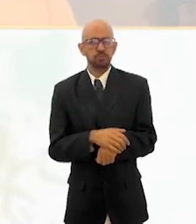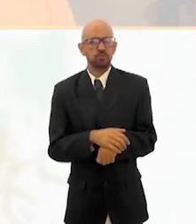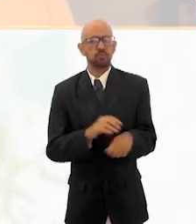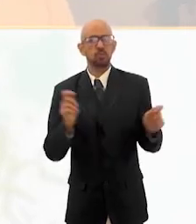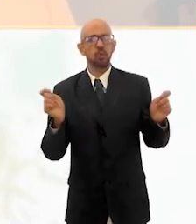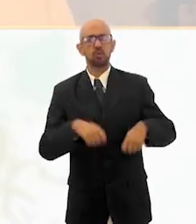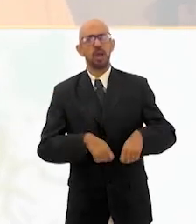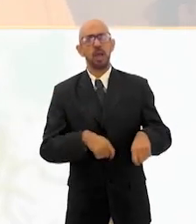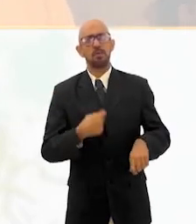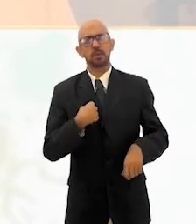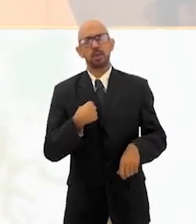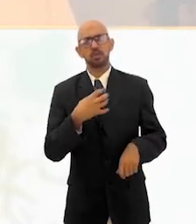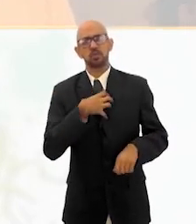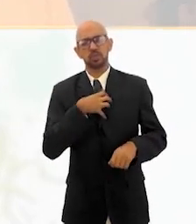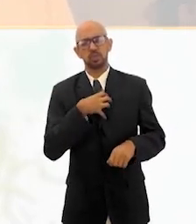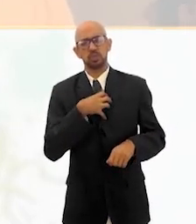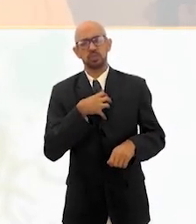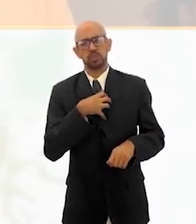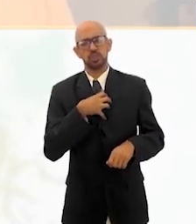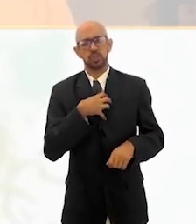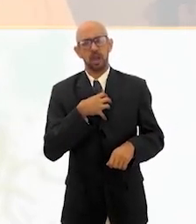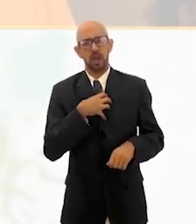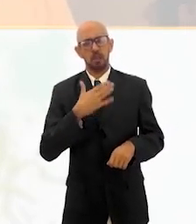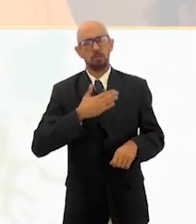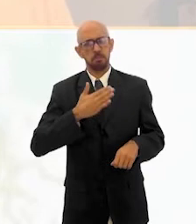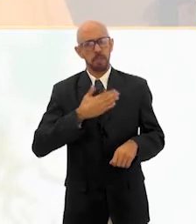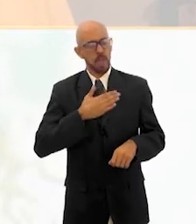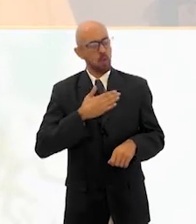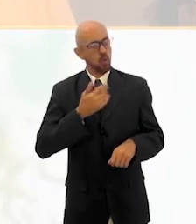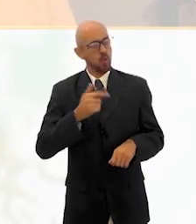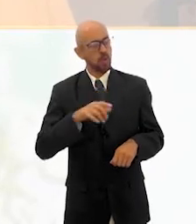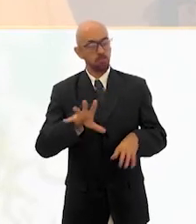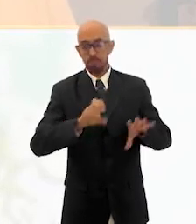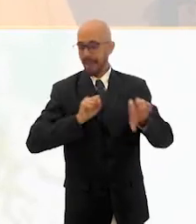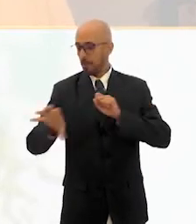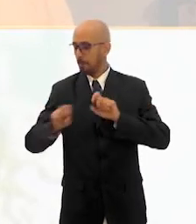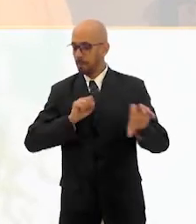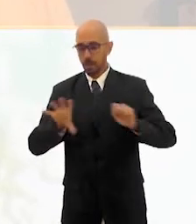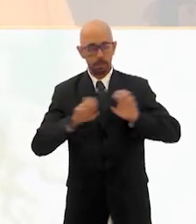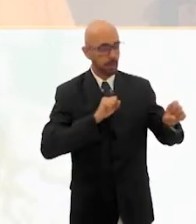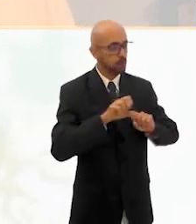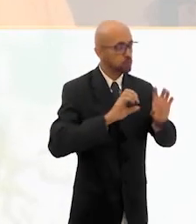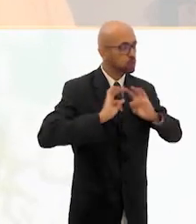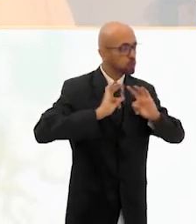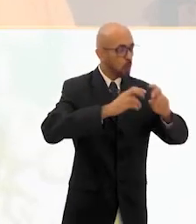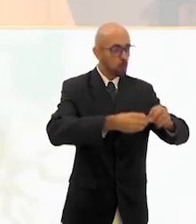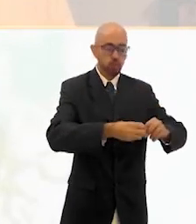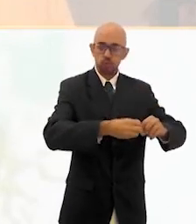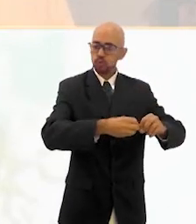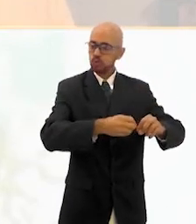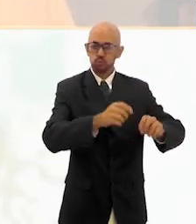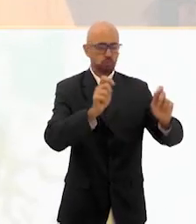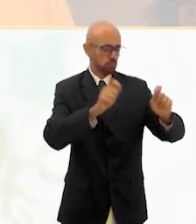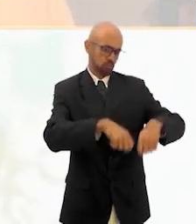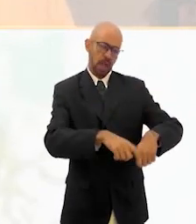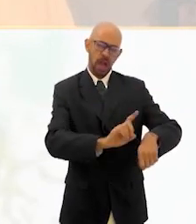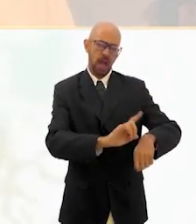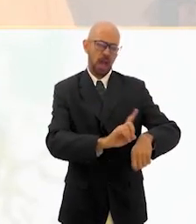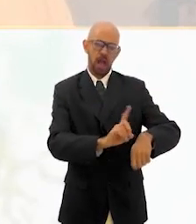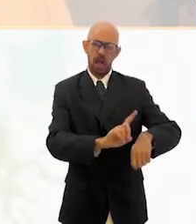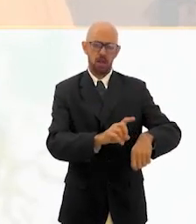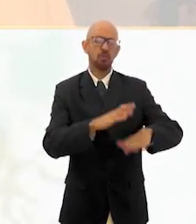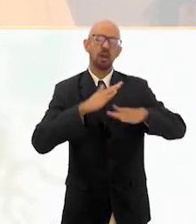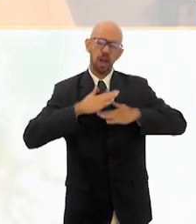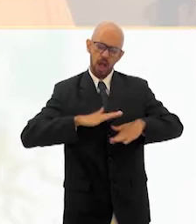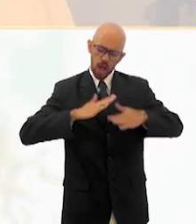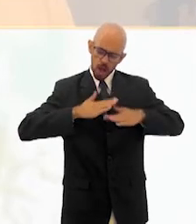dá para sentir a minha dor e a dor do mundo ao mesmo tempo. Ah, Não então dá. porque, né? Então assim, vamos devagar, não é porque eu